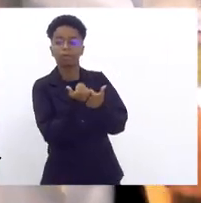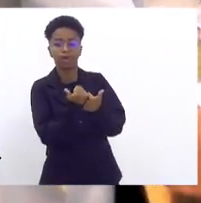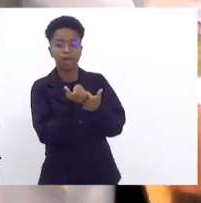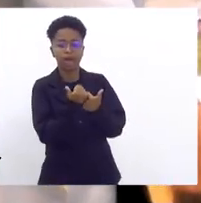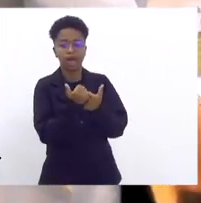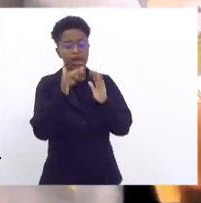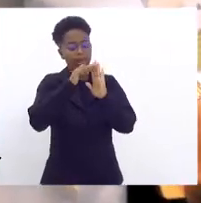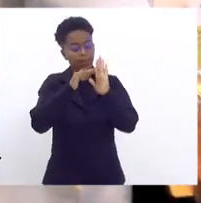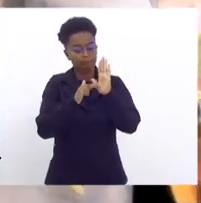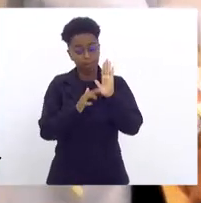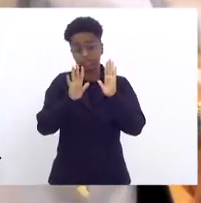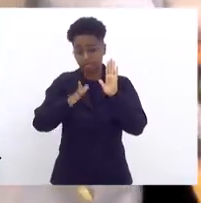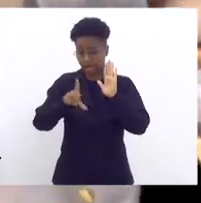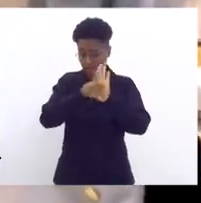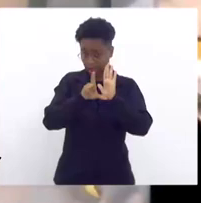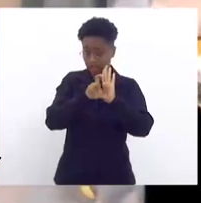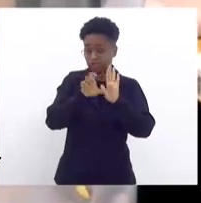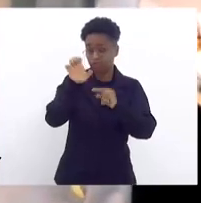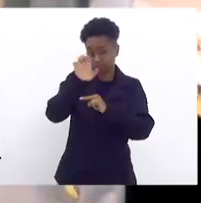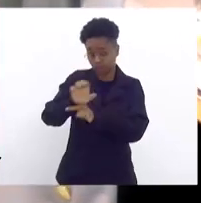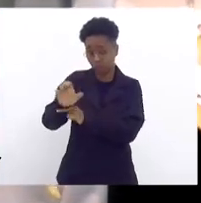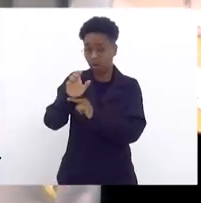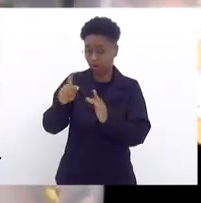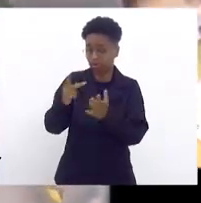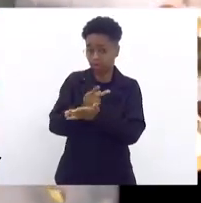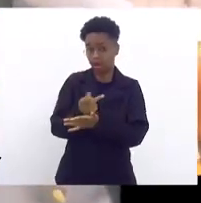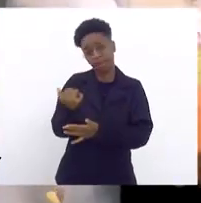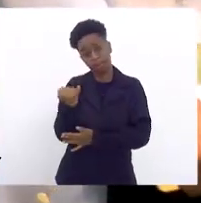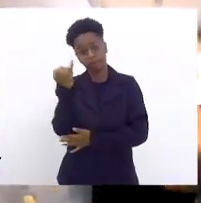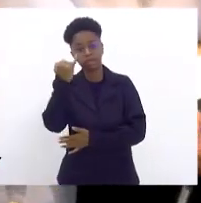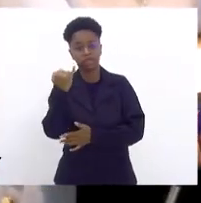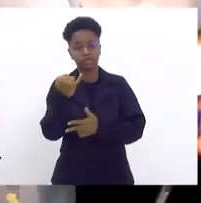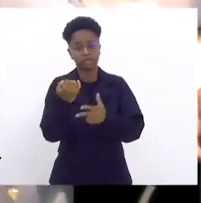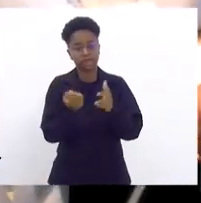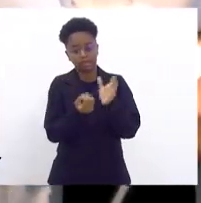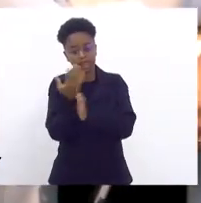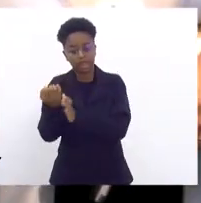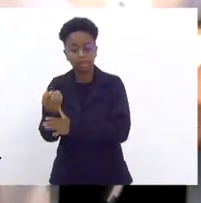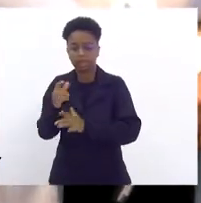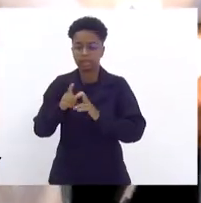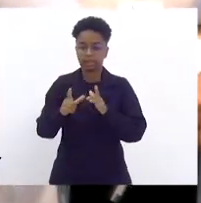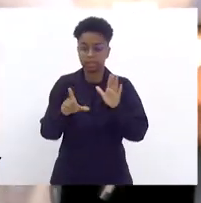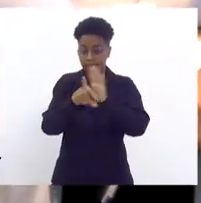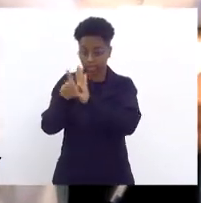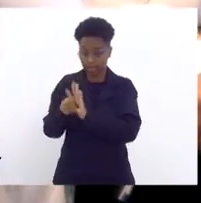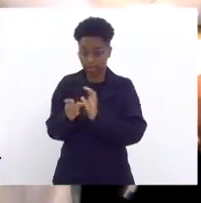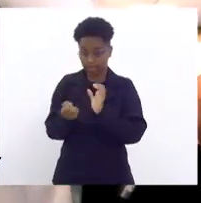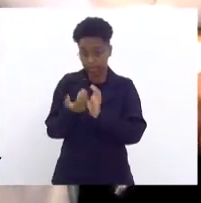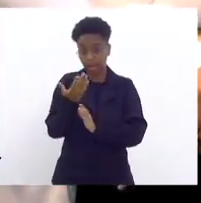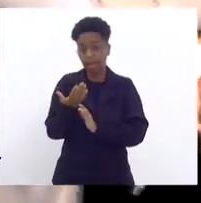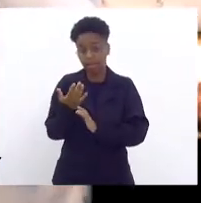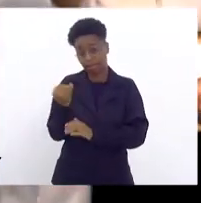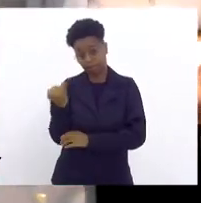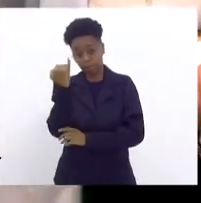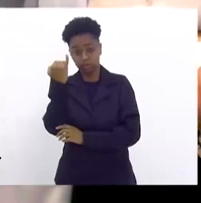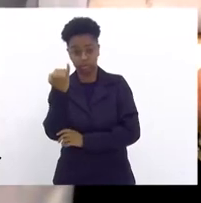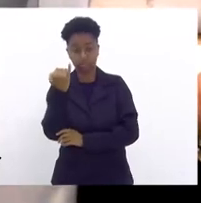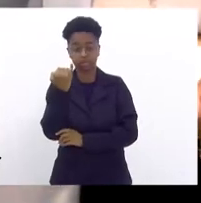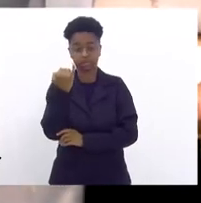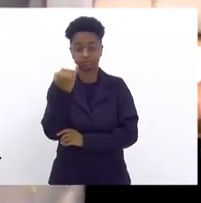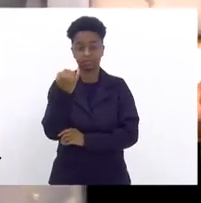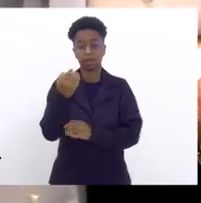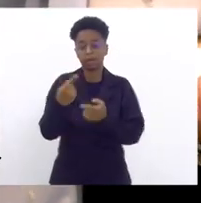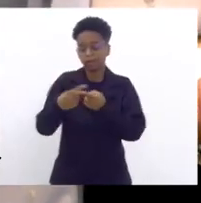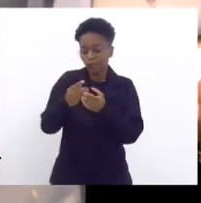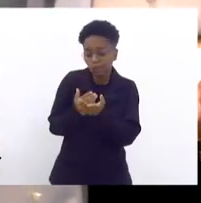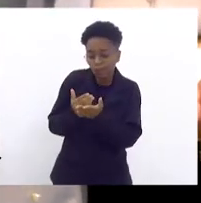que existem já né a importância do Legislativo né não bastam as leis mas é preciso que elas existam começa tudo começa